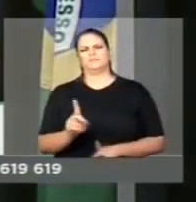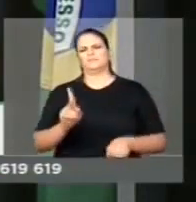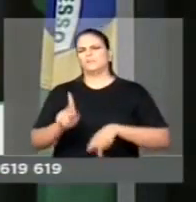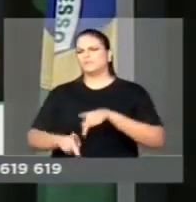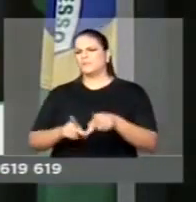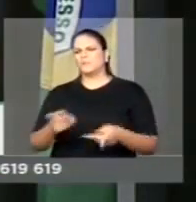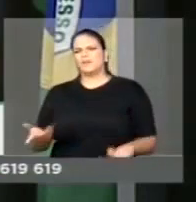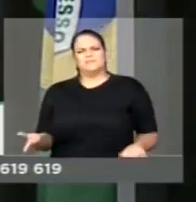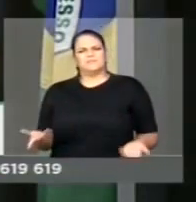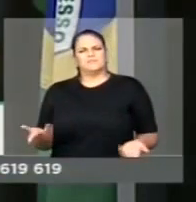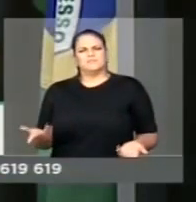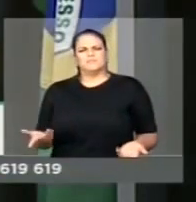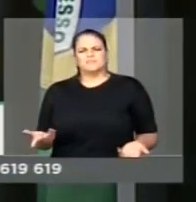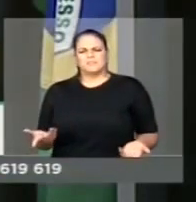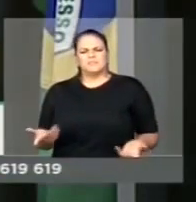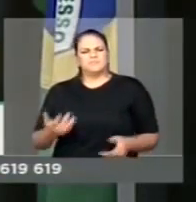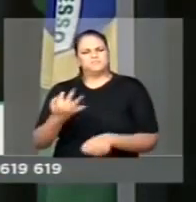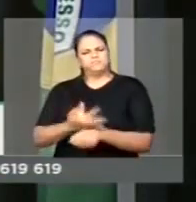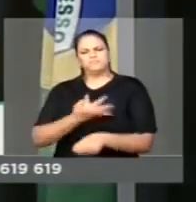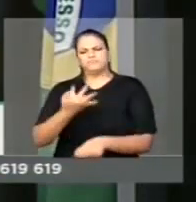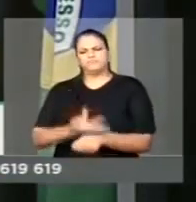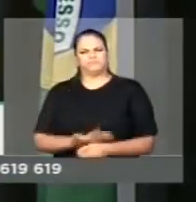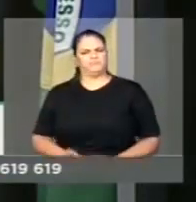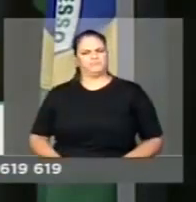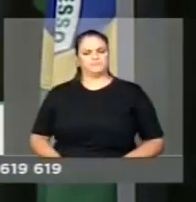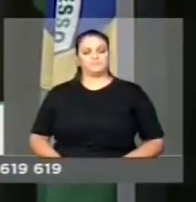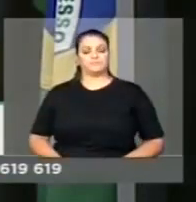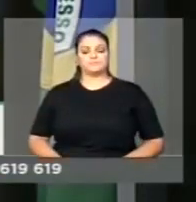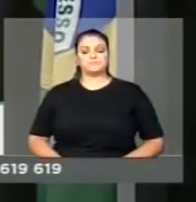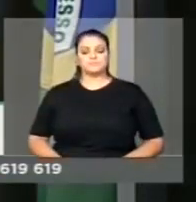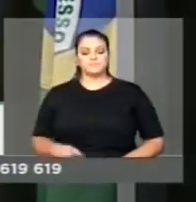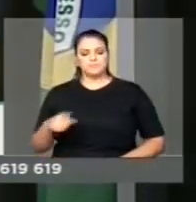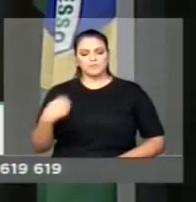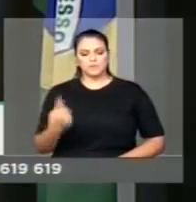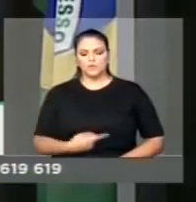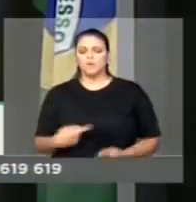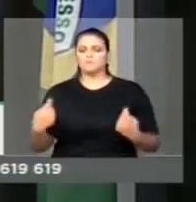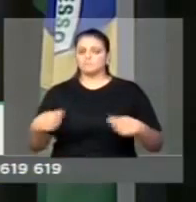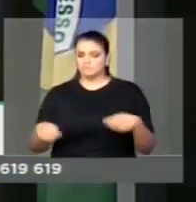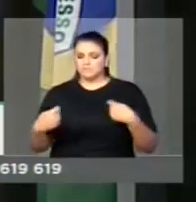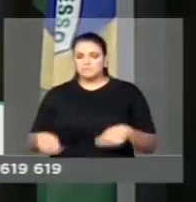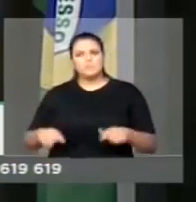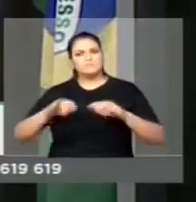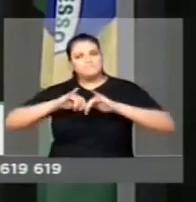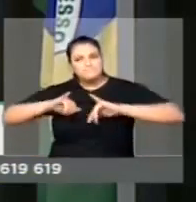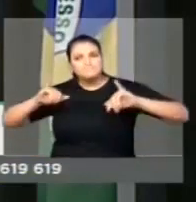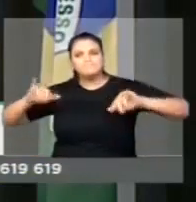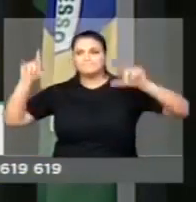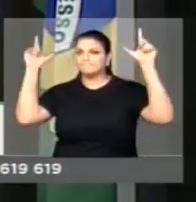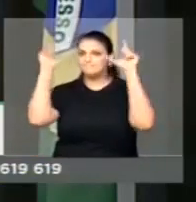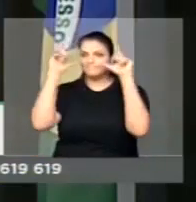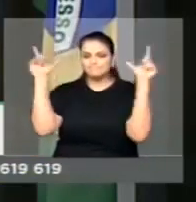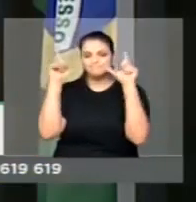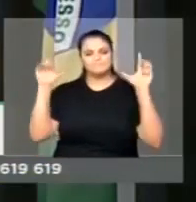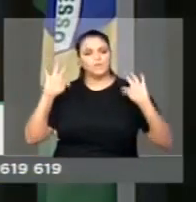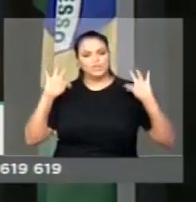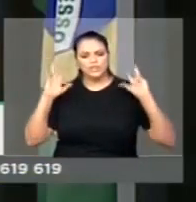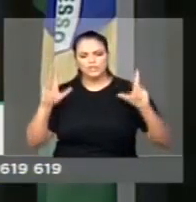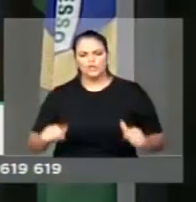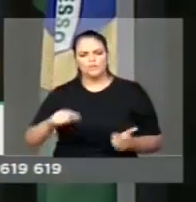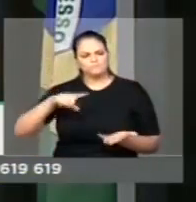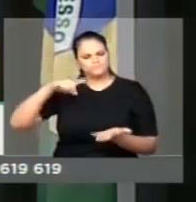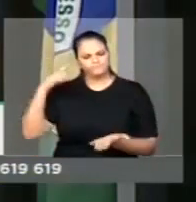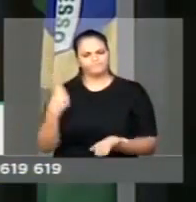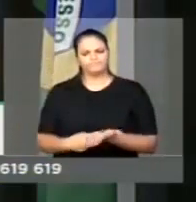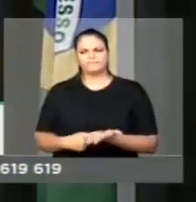mais esta situação. Assim, senhor presidente, precisamos conclamar todos os setores da sociedade para um pacto nacional